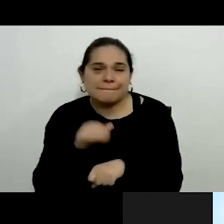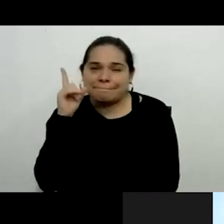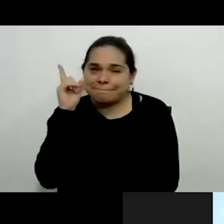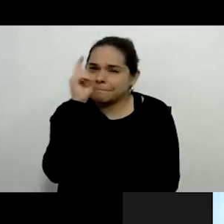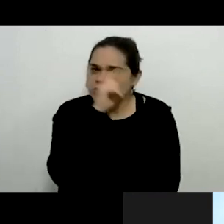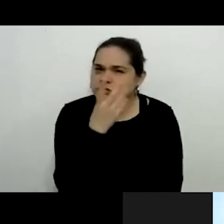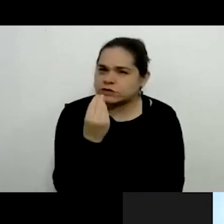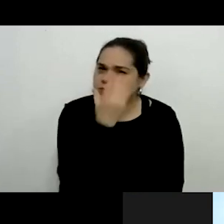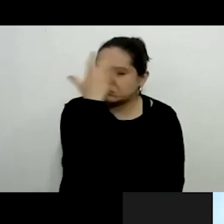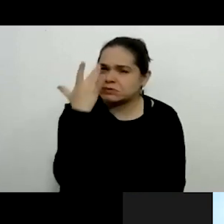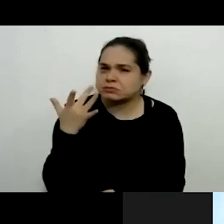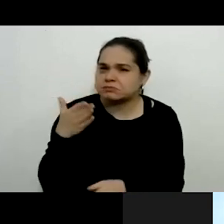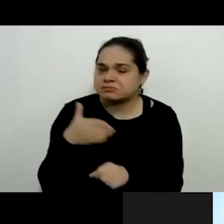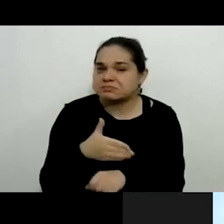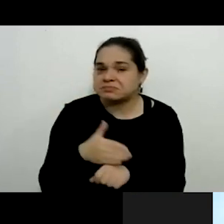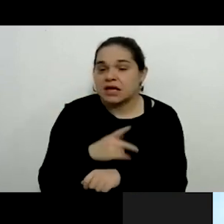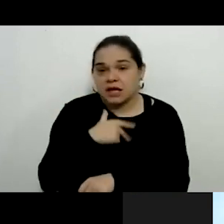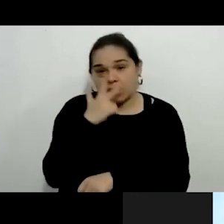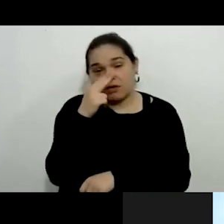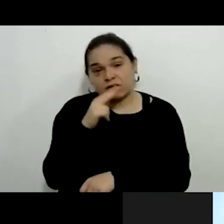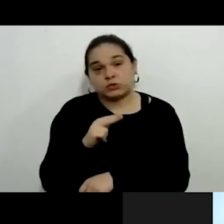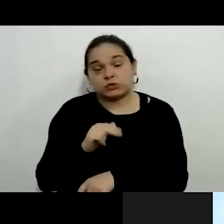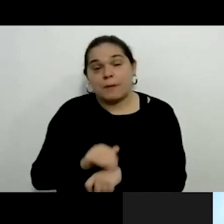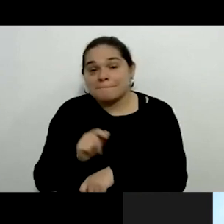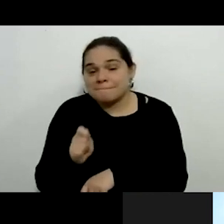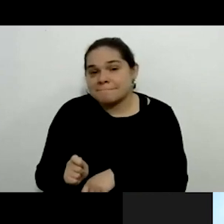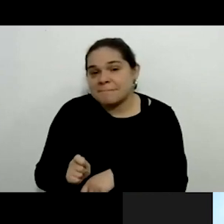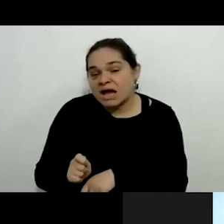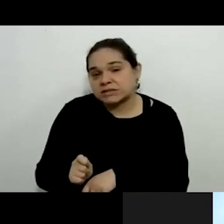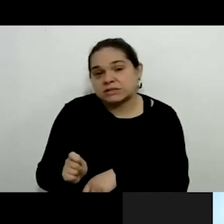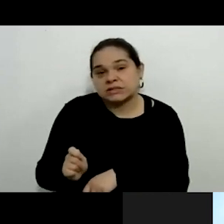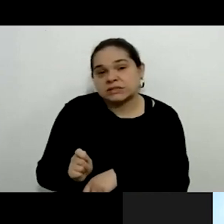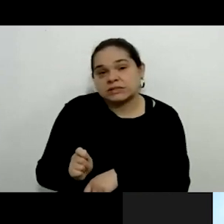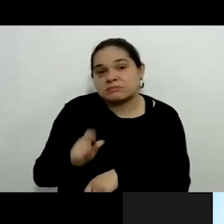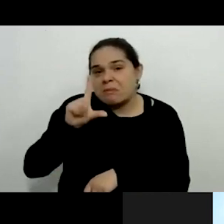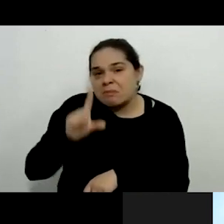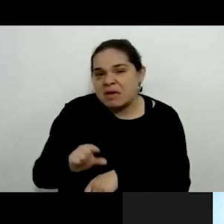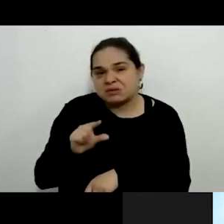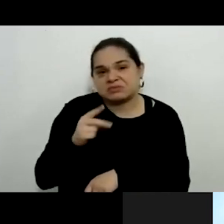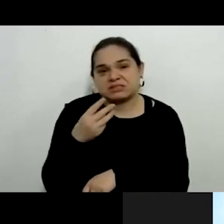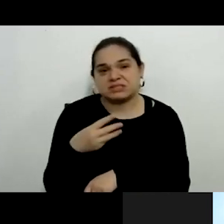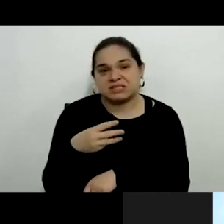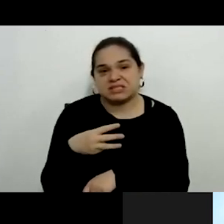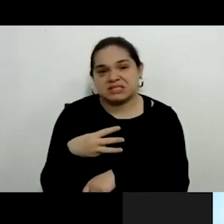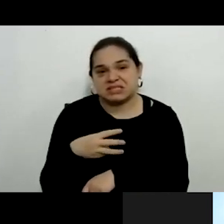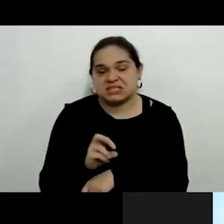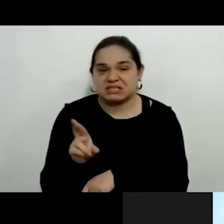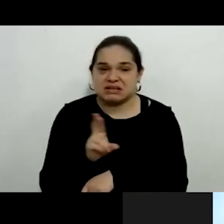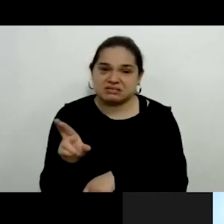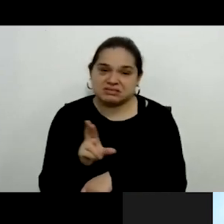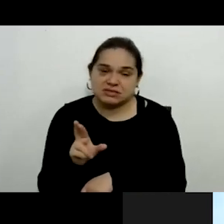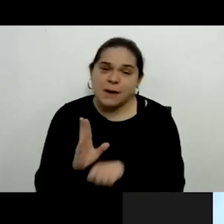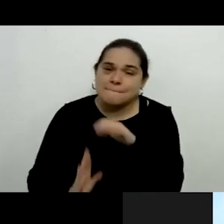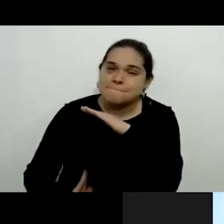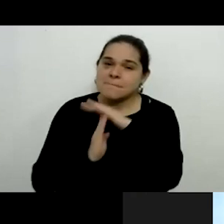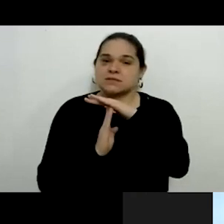acessando, eu tenho crente comigo que vai ser muito menos de 30 reais. Mas a pior das hipóteses é essa de